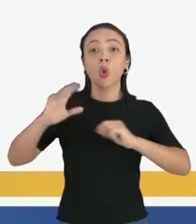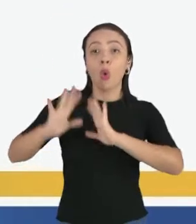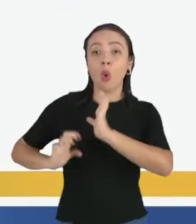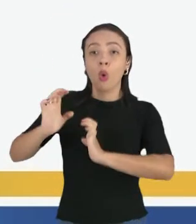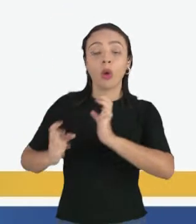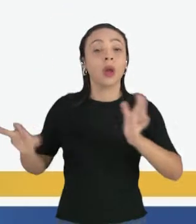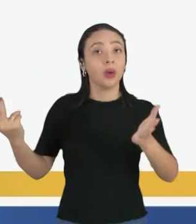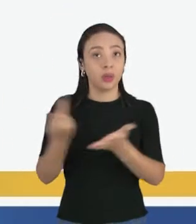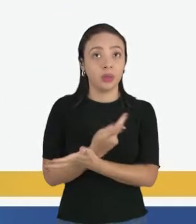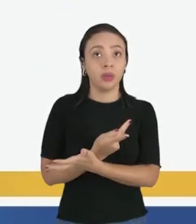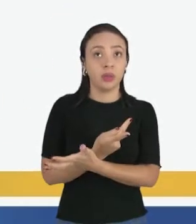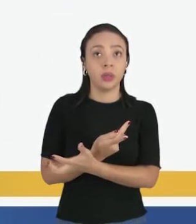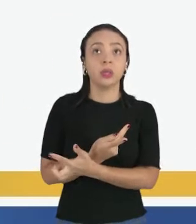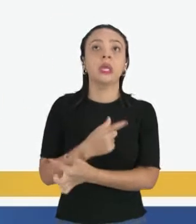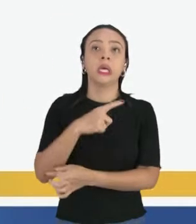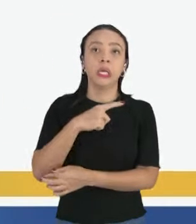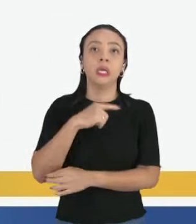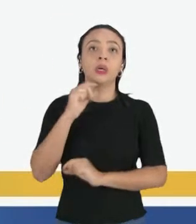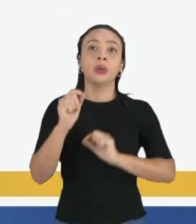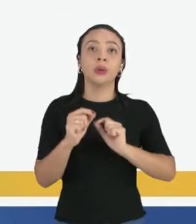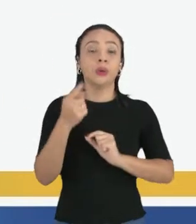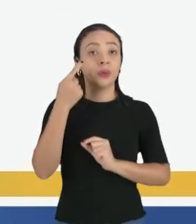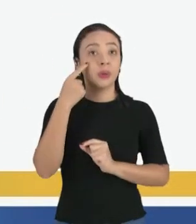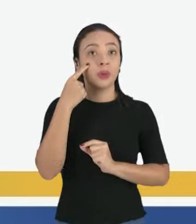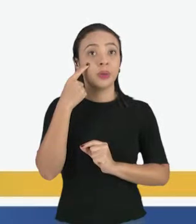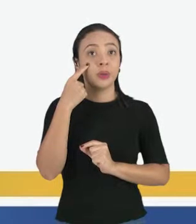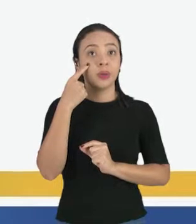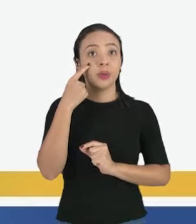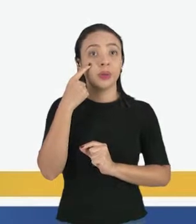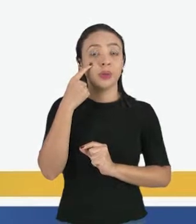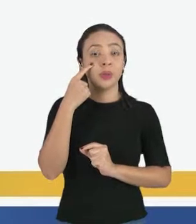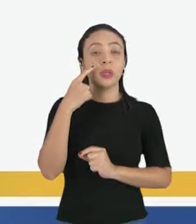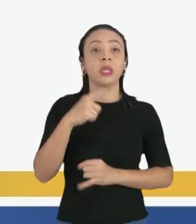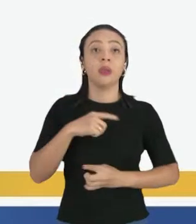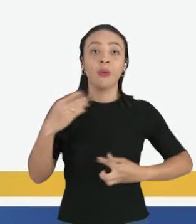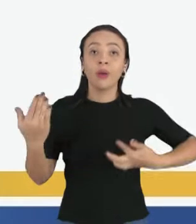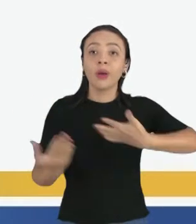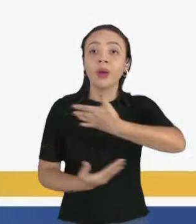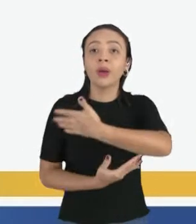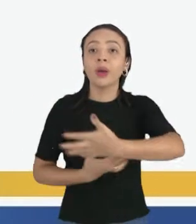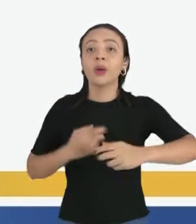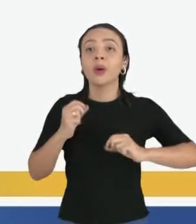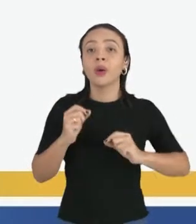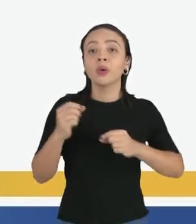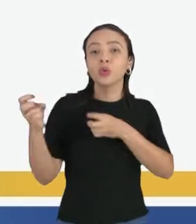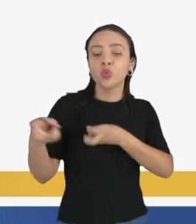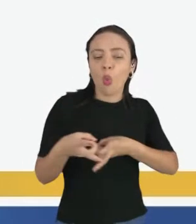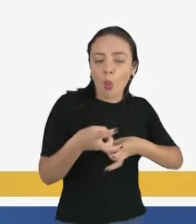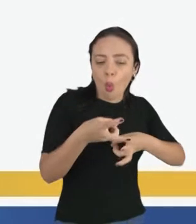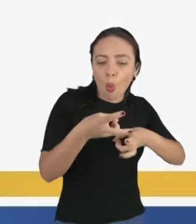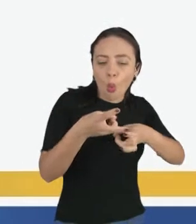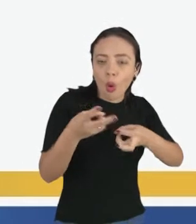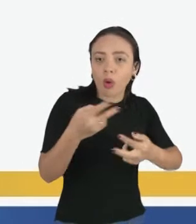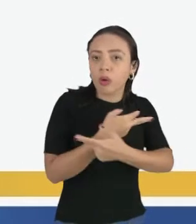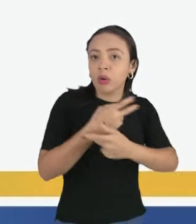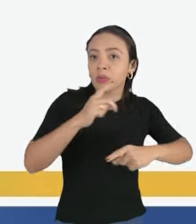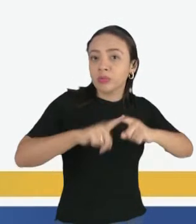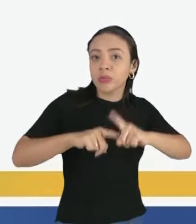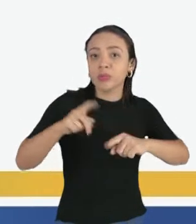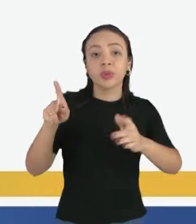conflitos internos tiveram, olha o detalhe, alguma relação com a exploração de